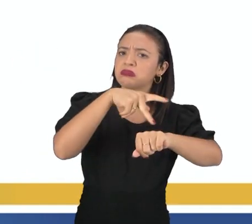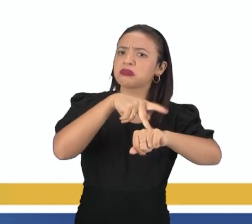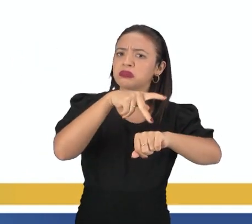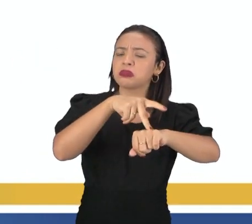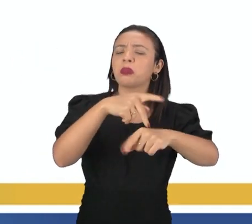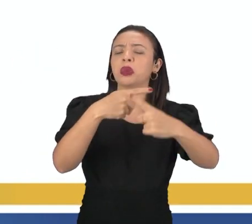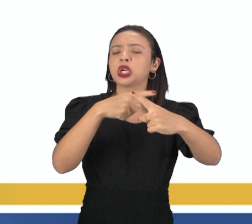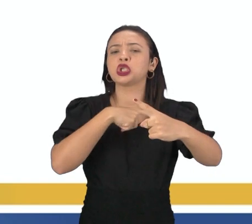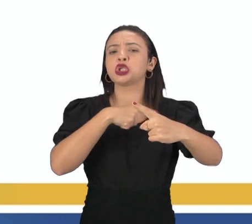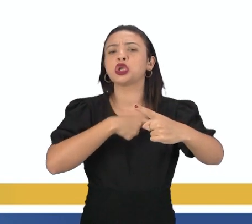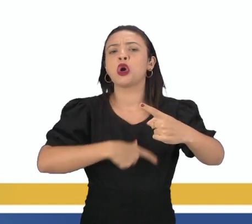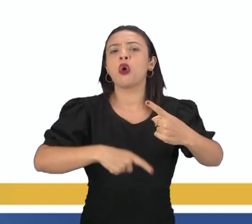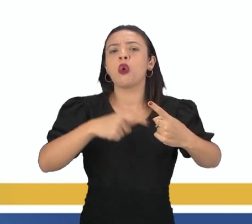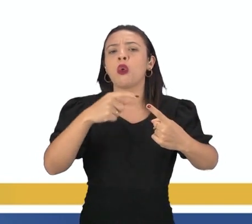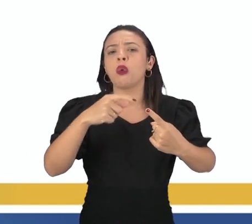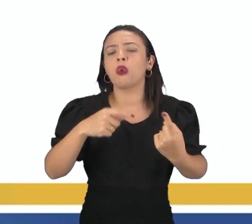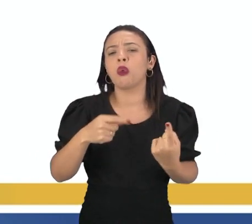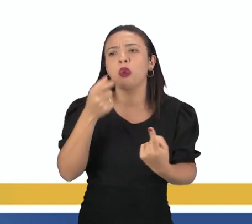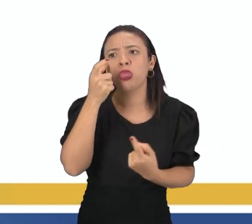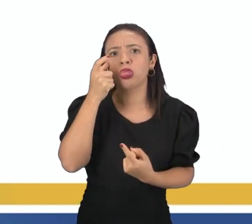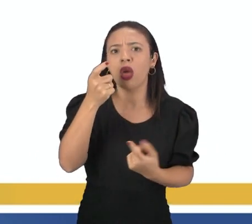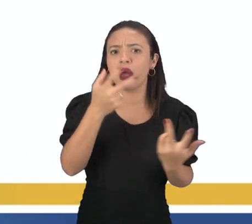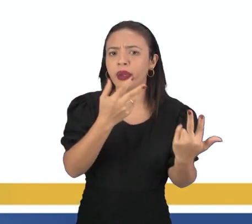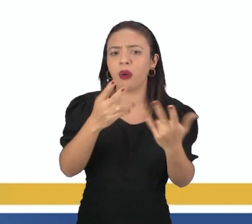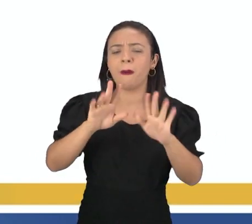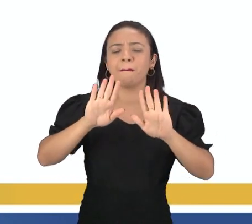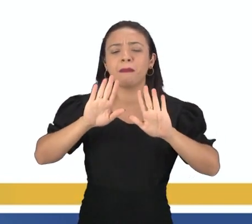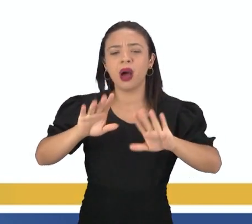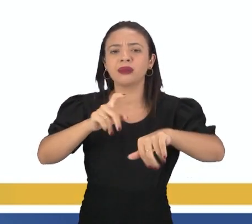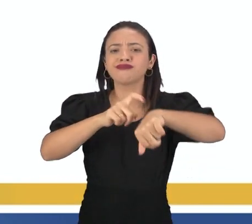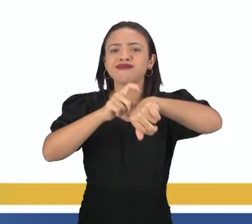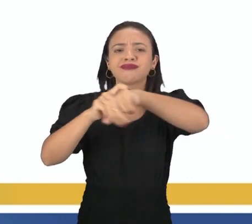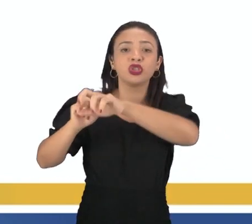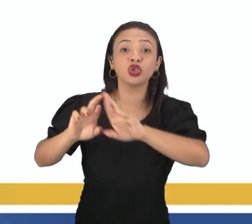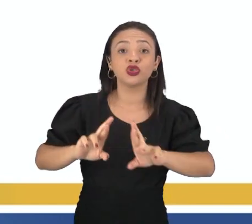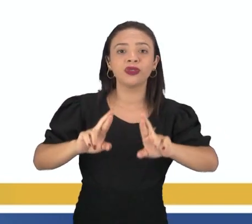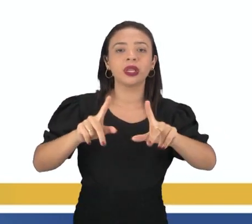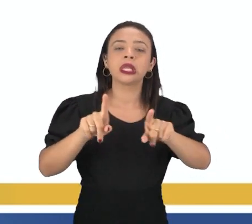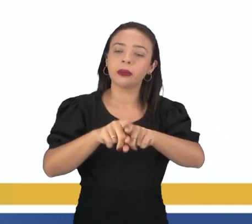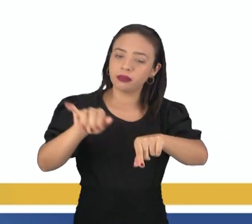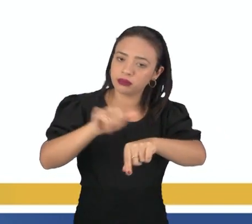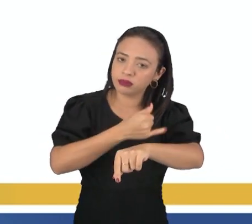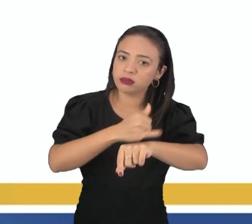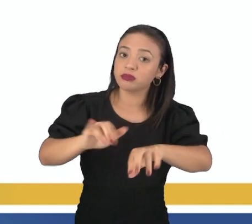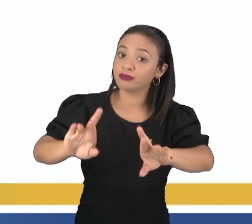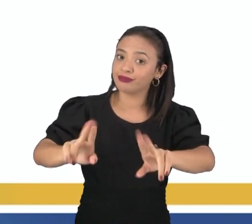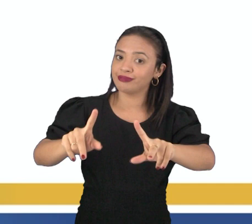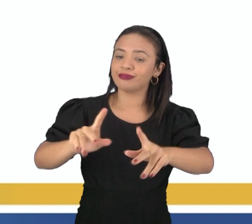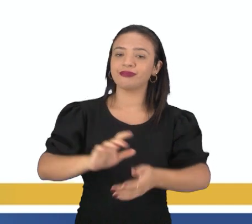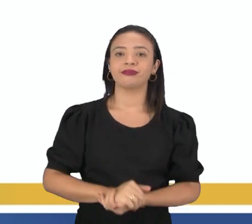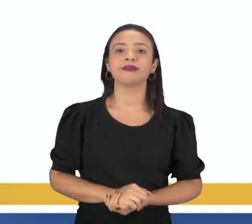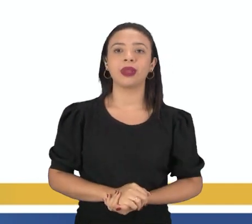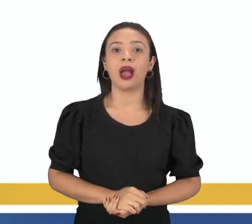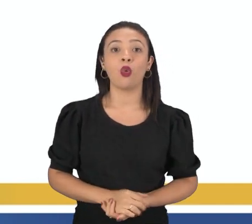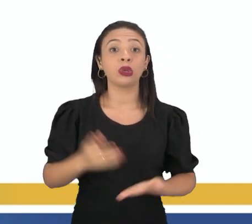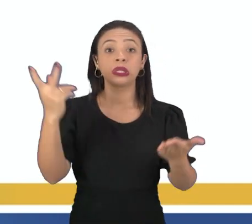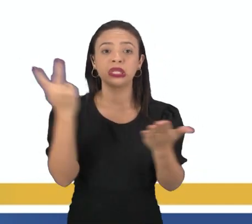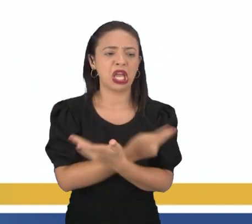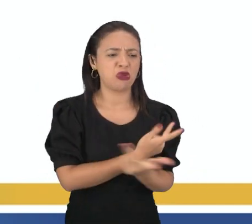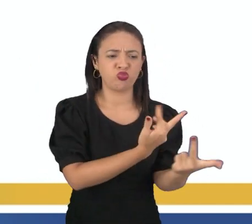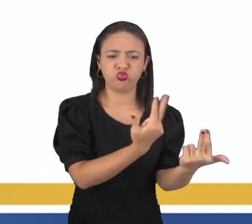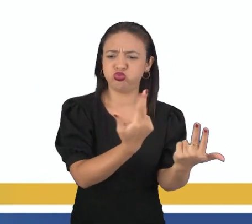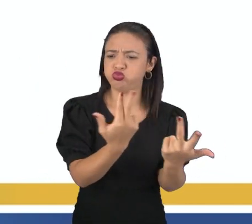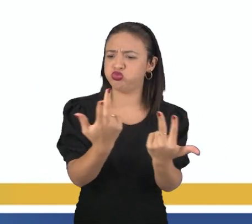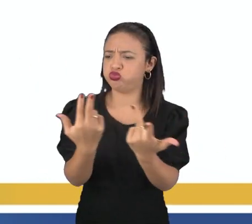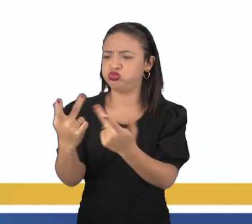mesmo propósito, os mesmos interesses, mas em tempos distintos e com formas distintas também, certo? Não vai acontecer igual em todos